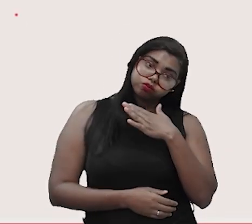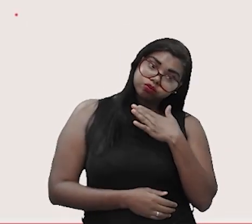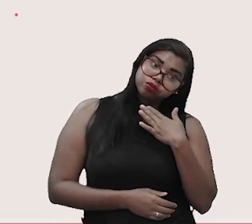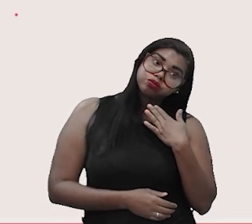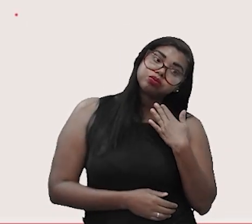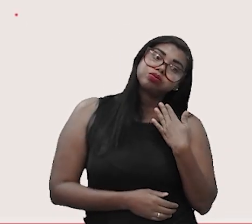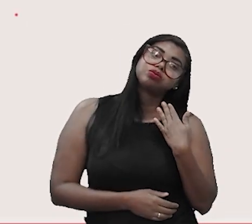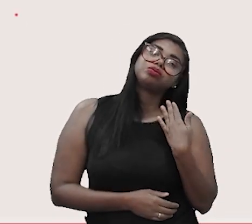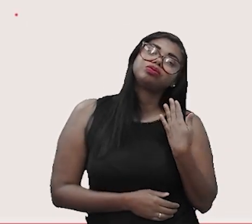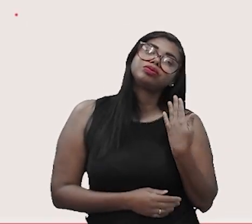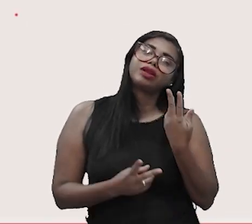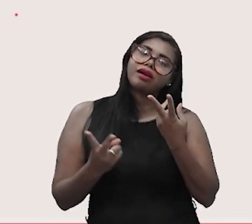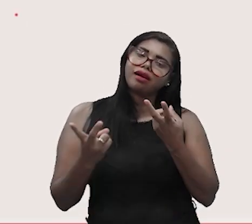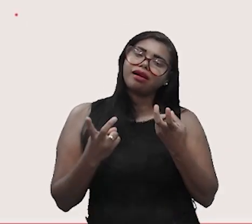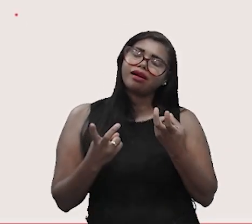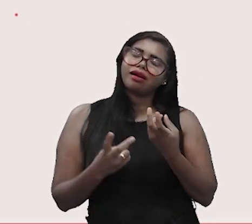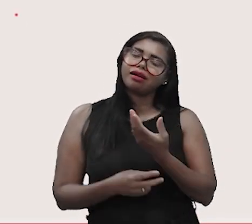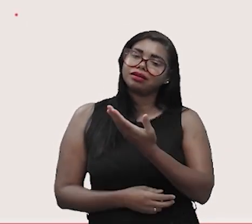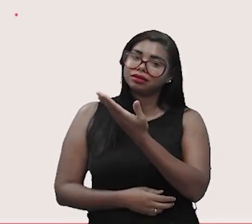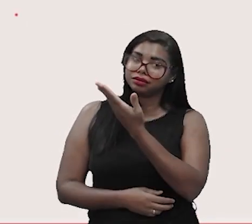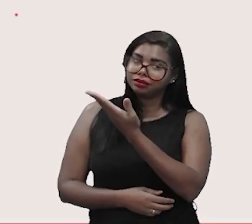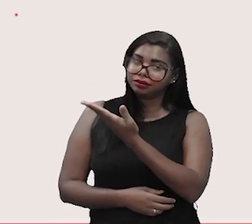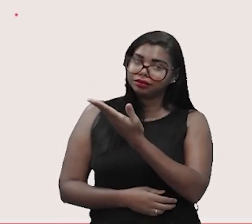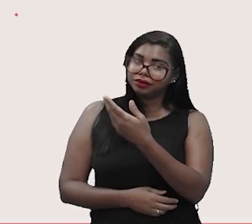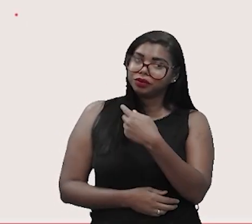você percebe também aqui que ele usa o eu, ó.